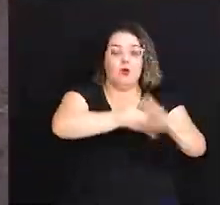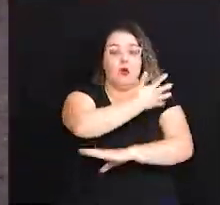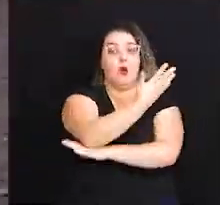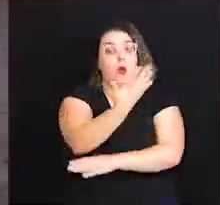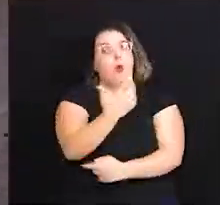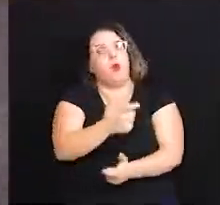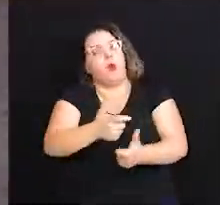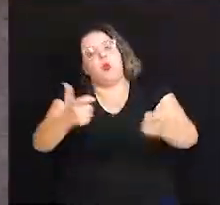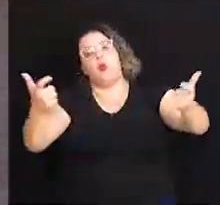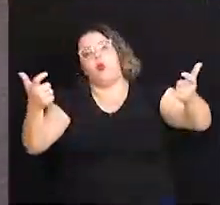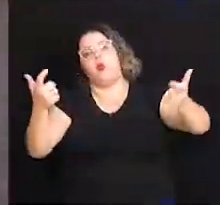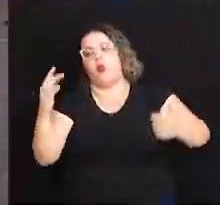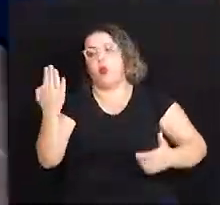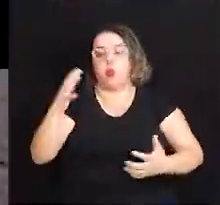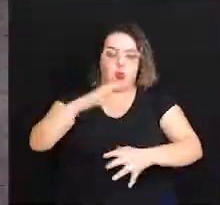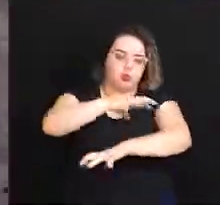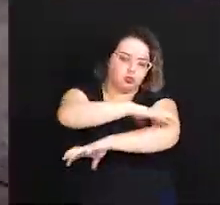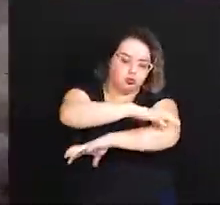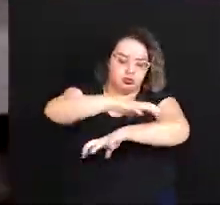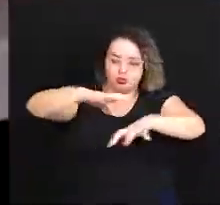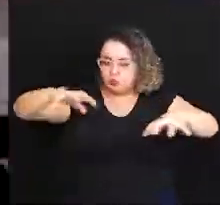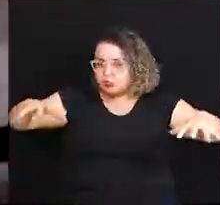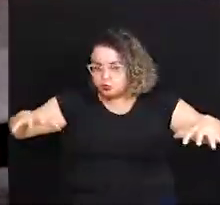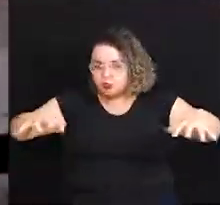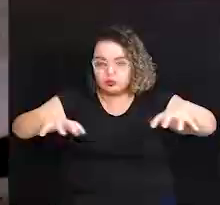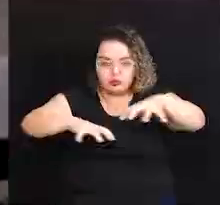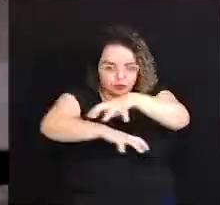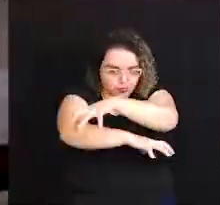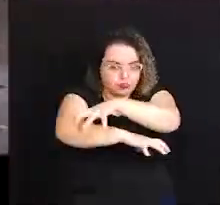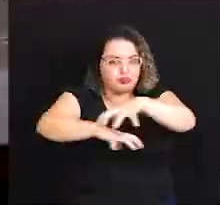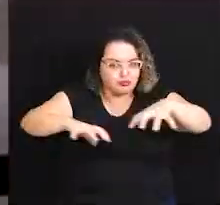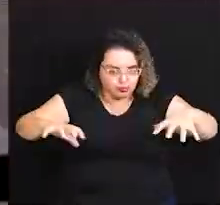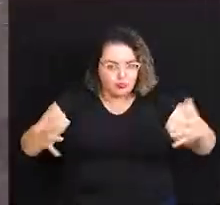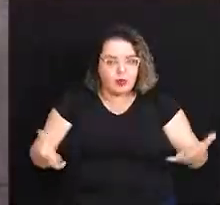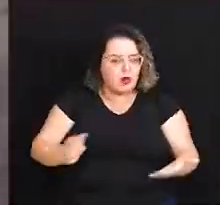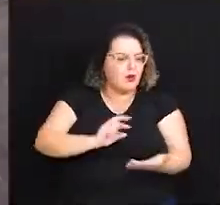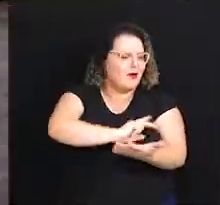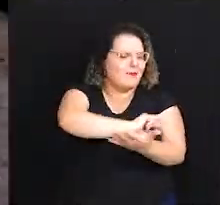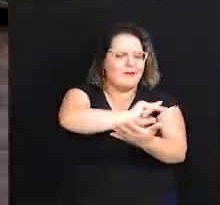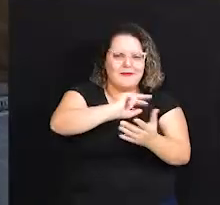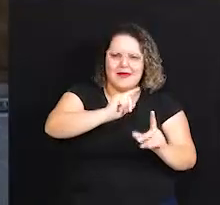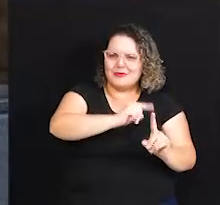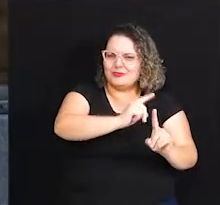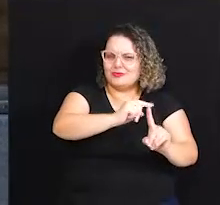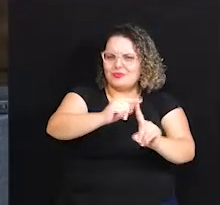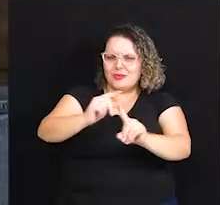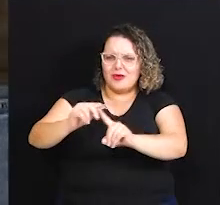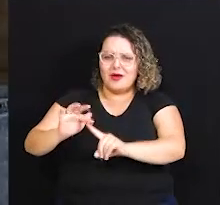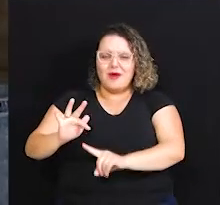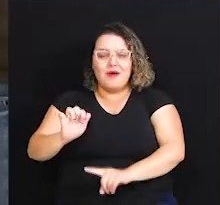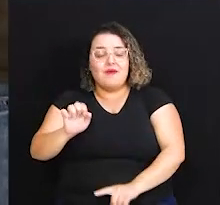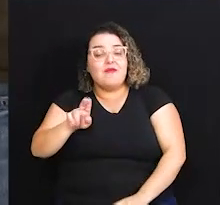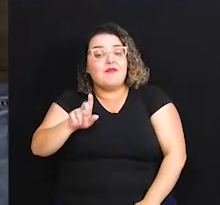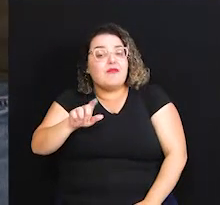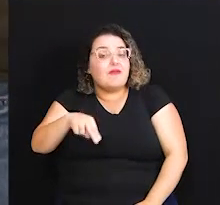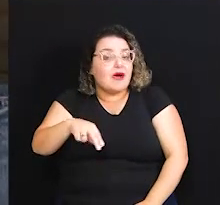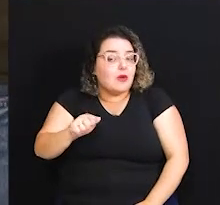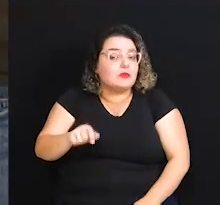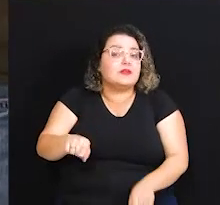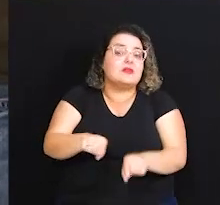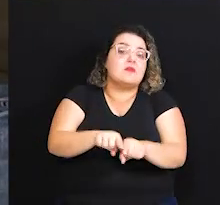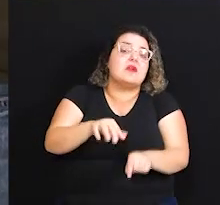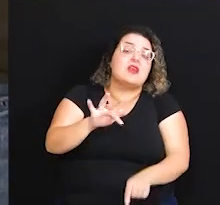aí que nós temos, é um hotspot de biodiversidade mundial com diversas espécies de fauna e flora, muitas